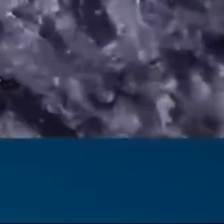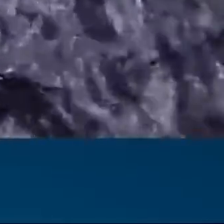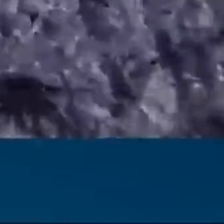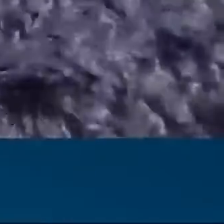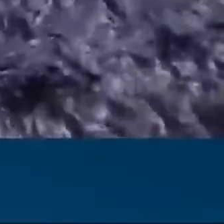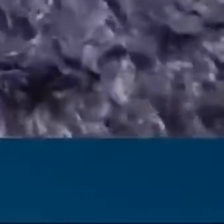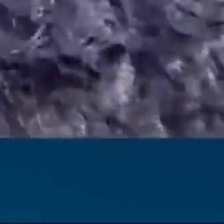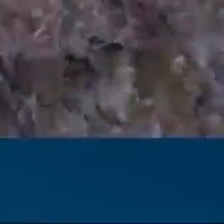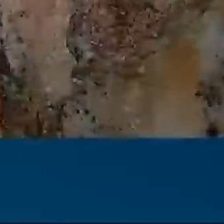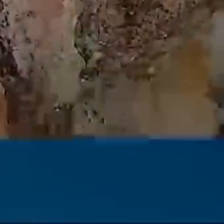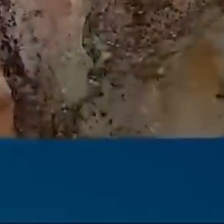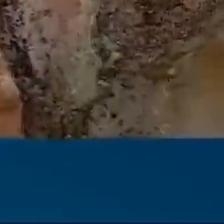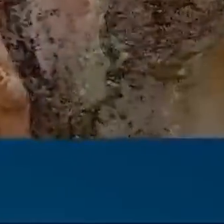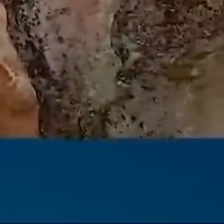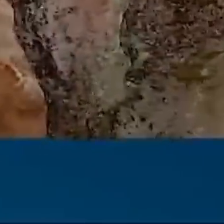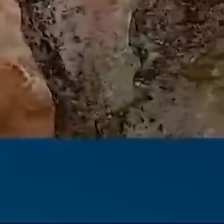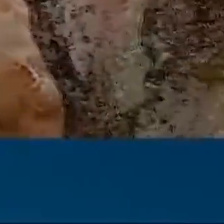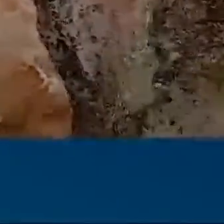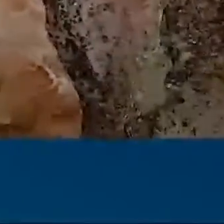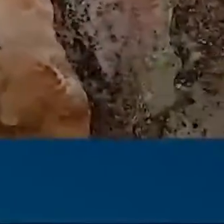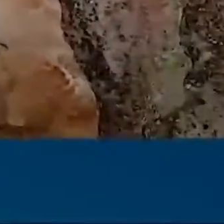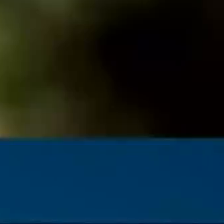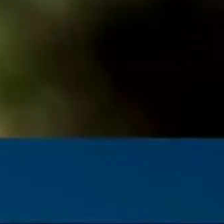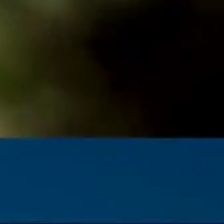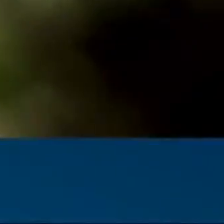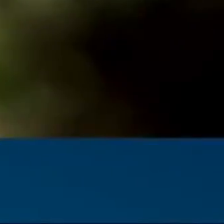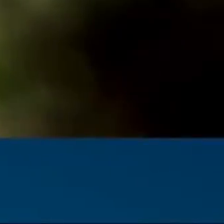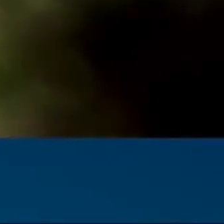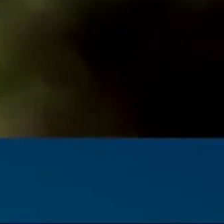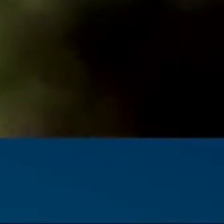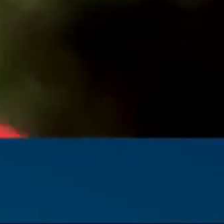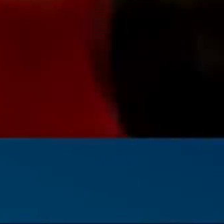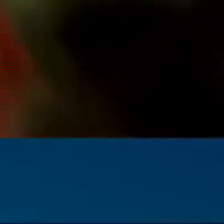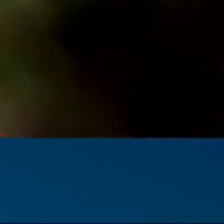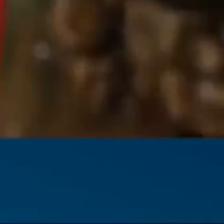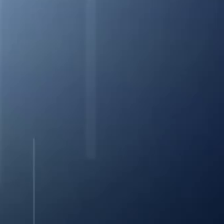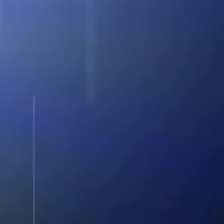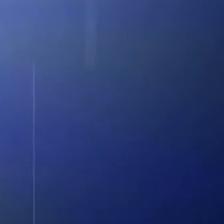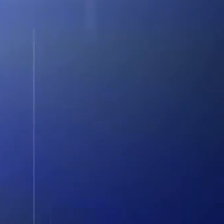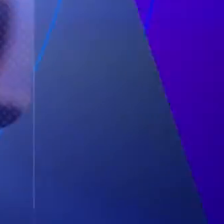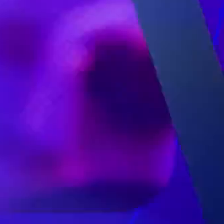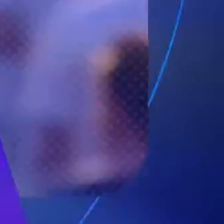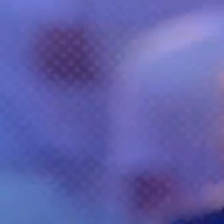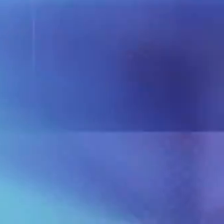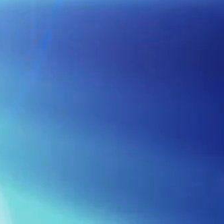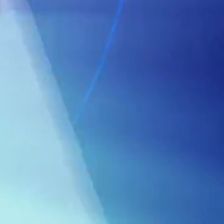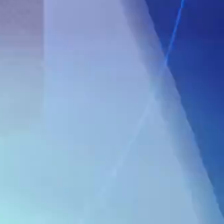Sinto abençoado, meu instinto visceral.